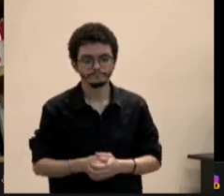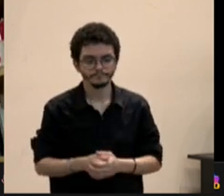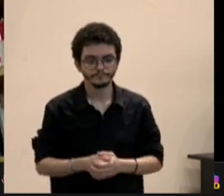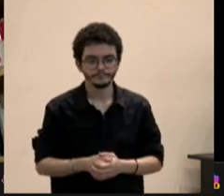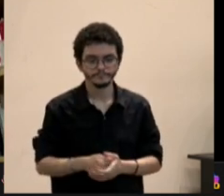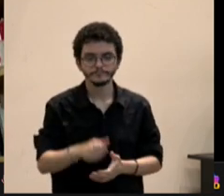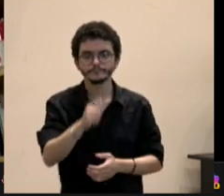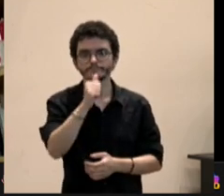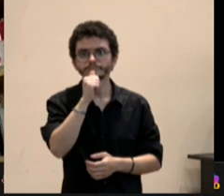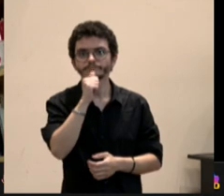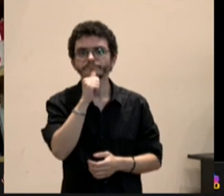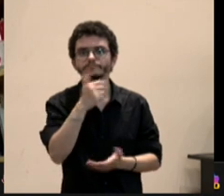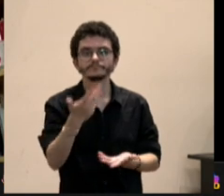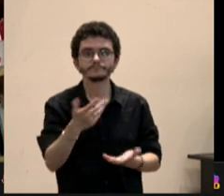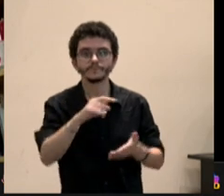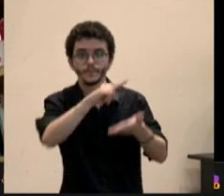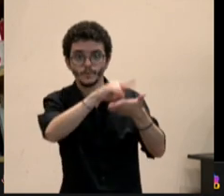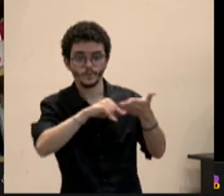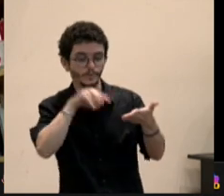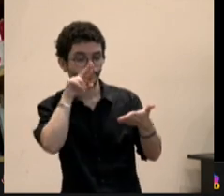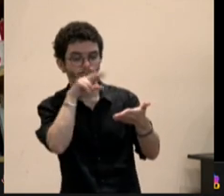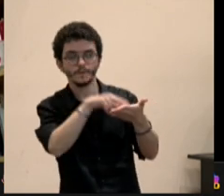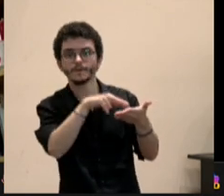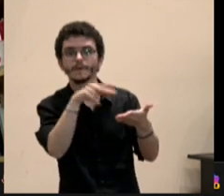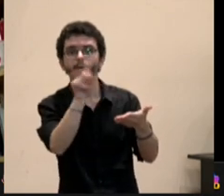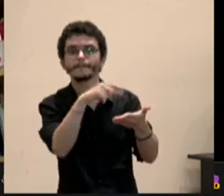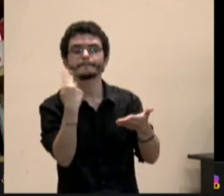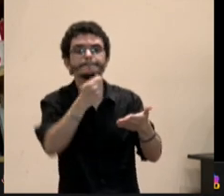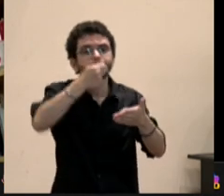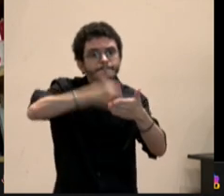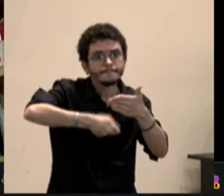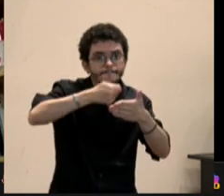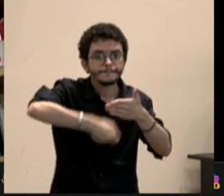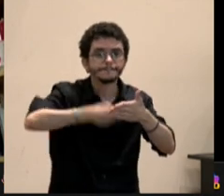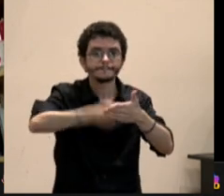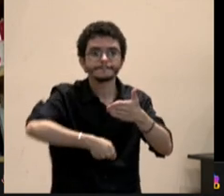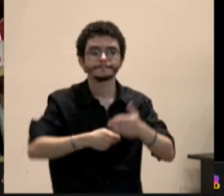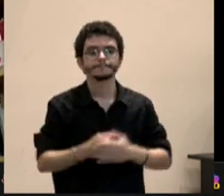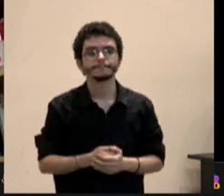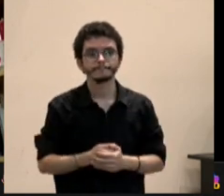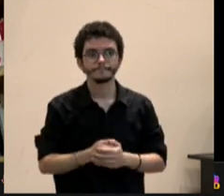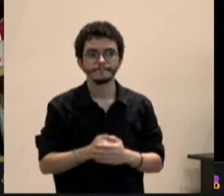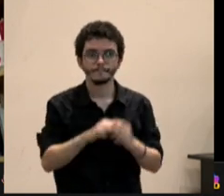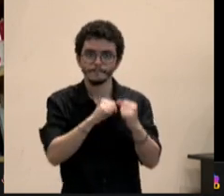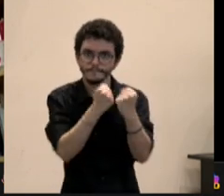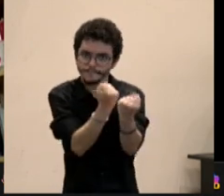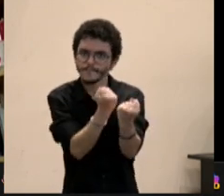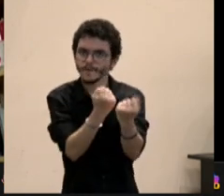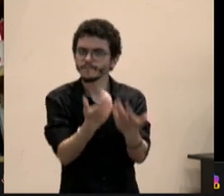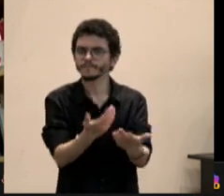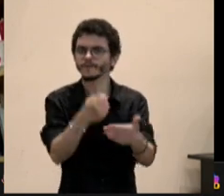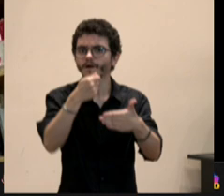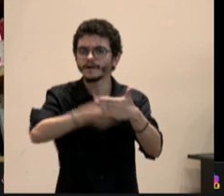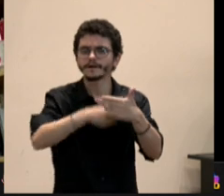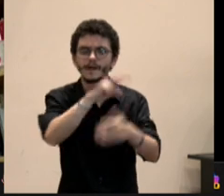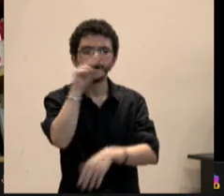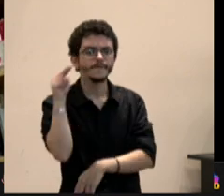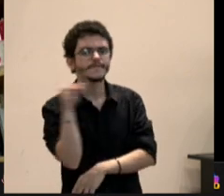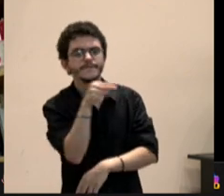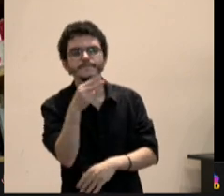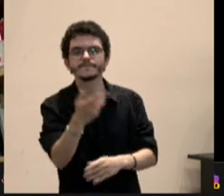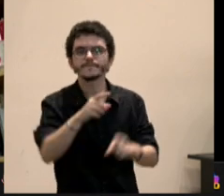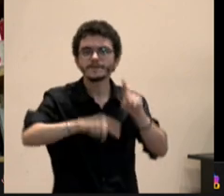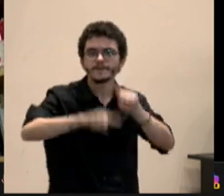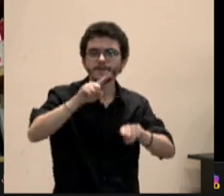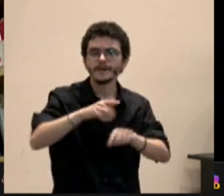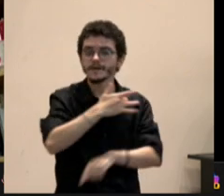ainda no documento referência, nós defendemos muito fortemente a defesa de se olhar para as questões